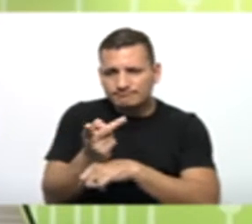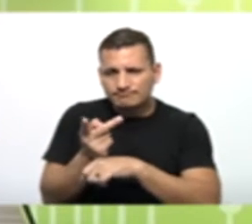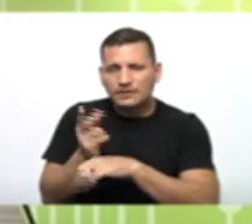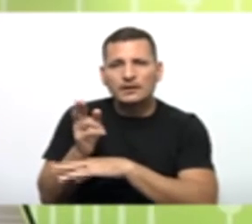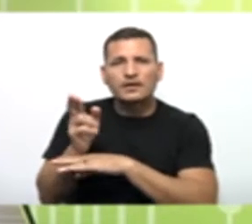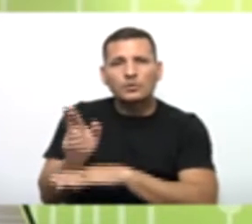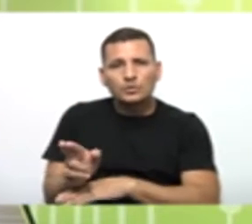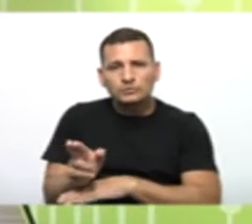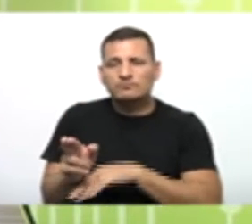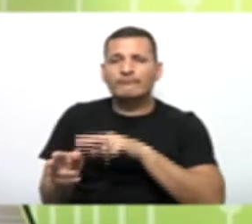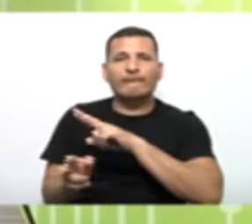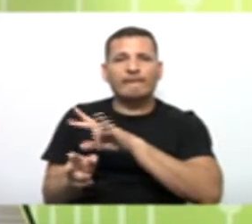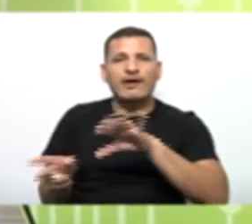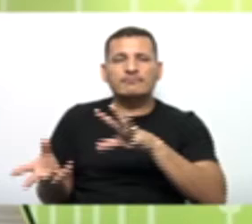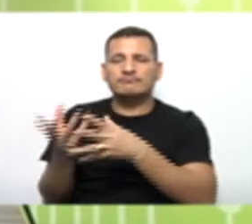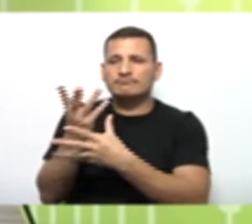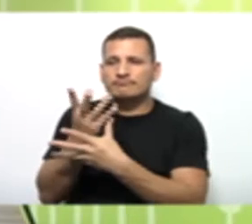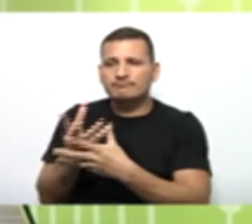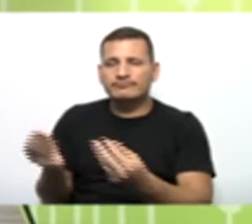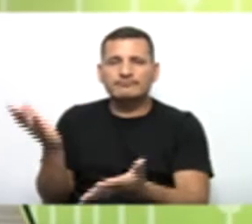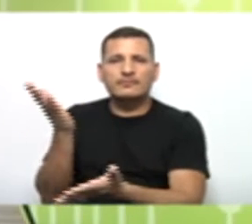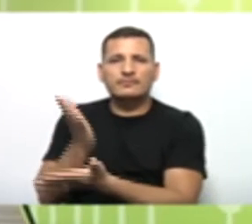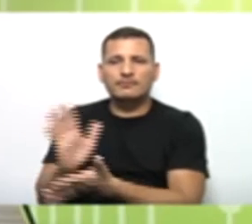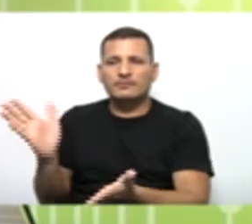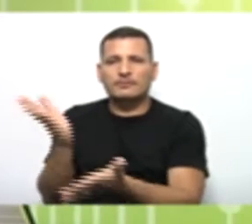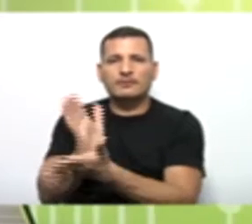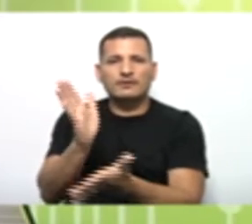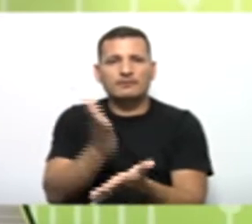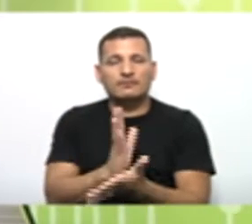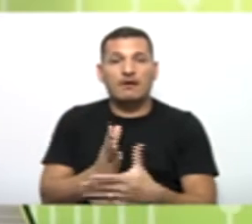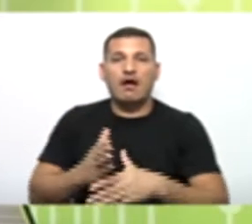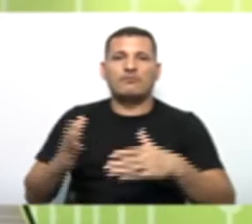extintos e assim vai aumentando a degradação no meio ambiente.